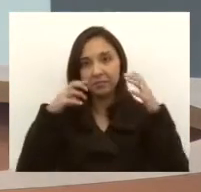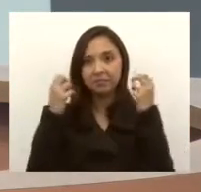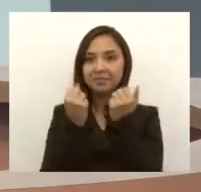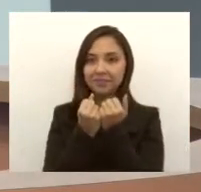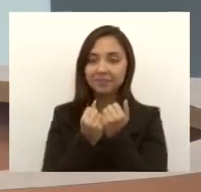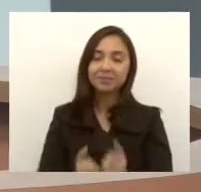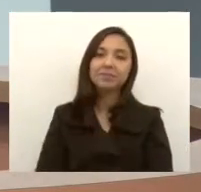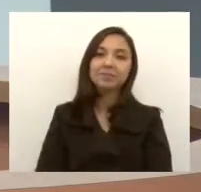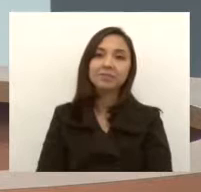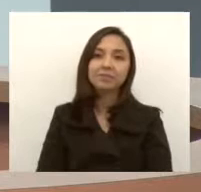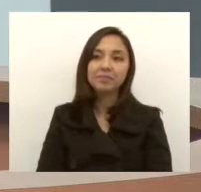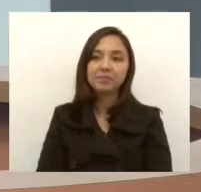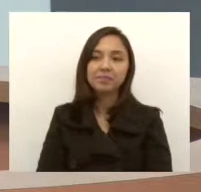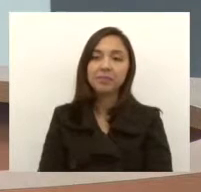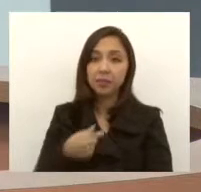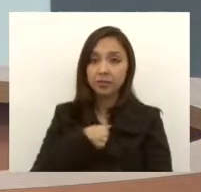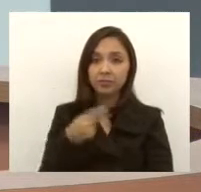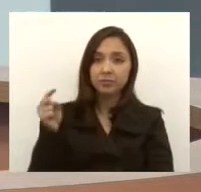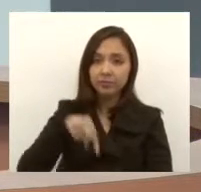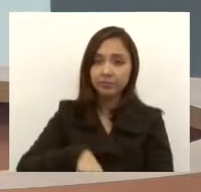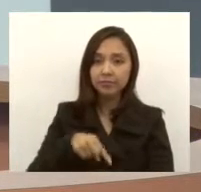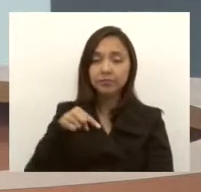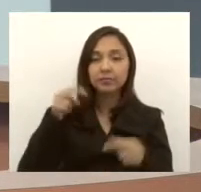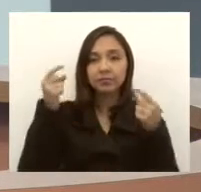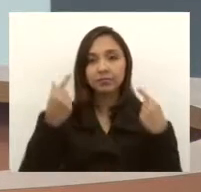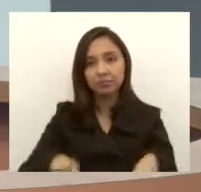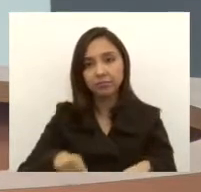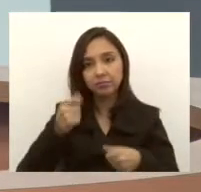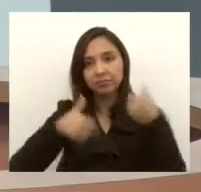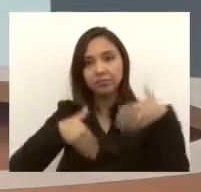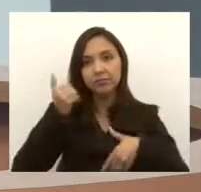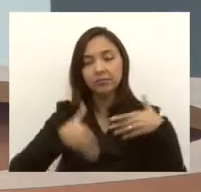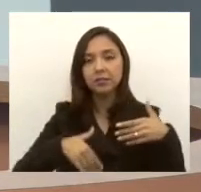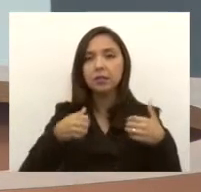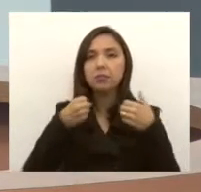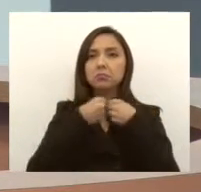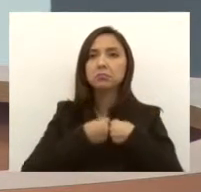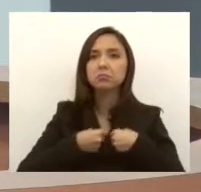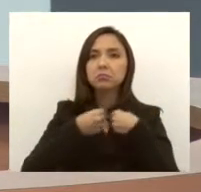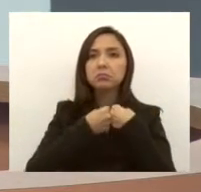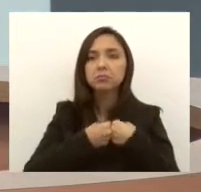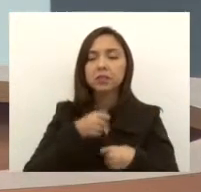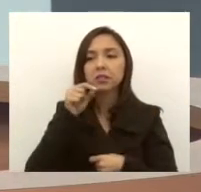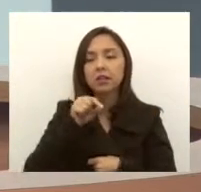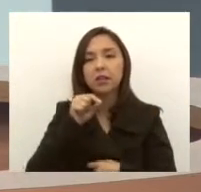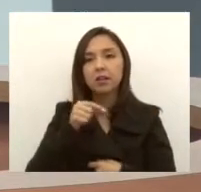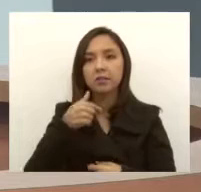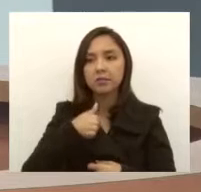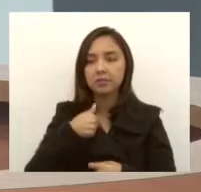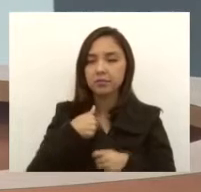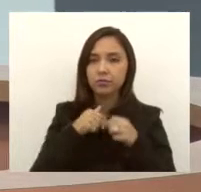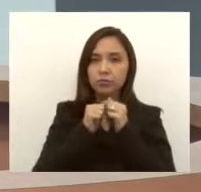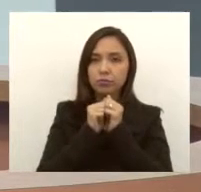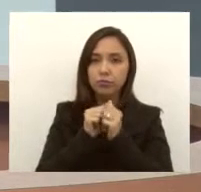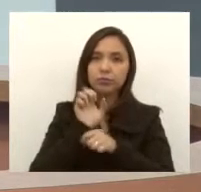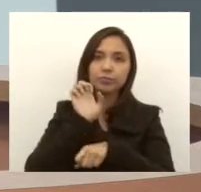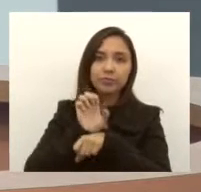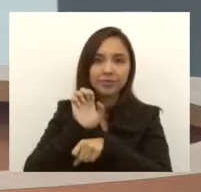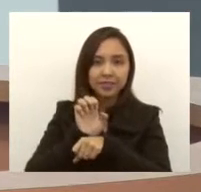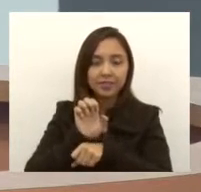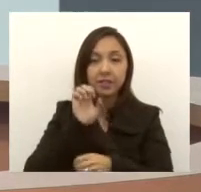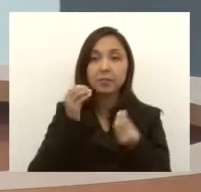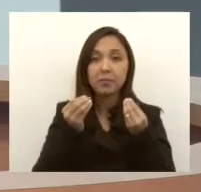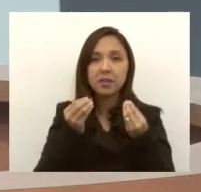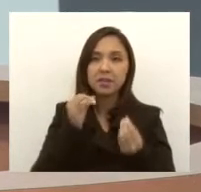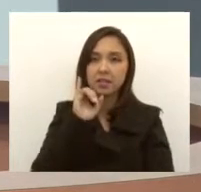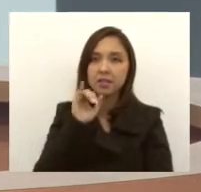Câmara. Eu vim aqui para falar mais uma vez sobre a batalha que eu estou aí junto com o Estado para que o